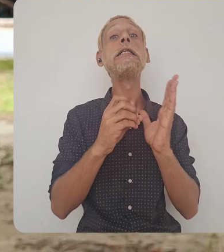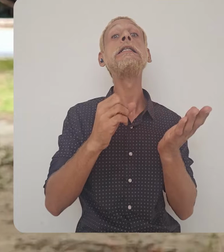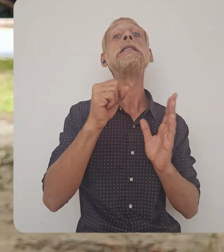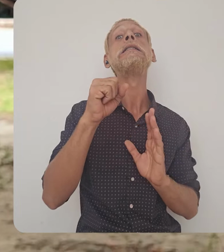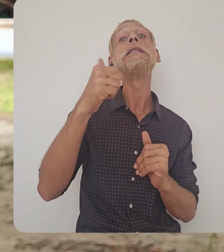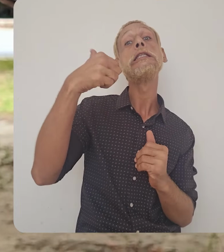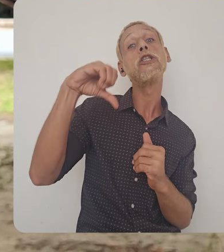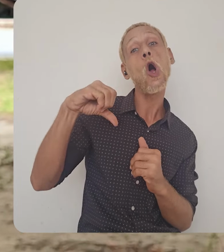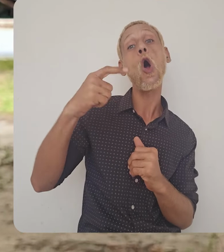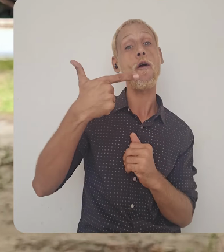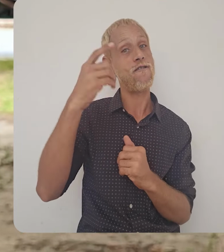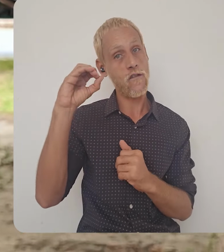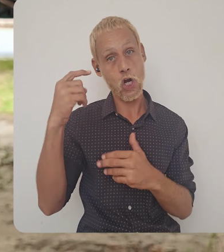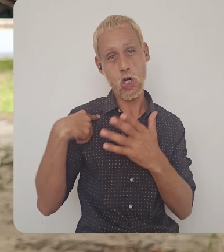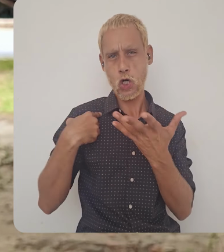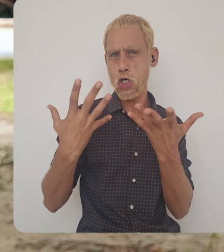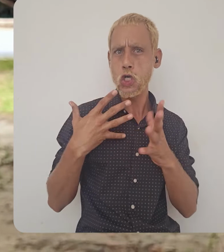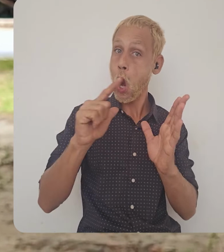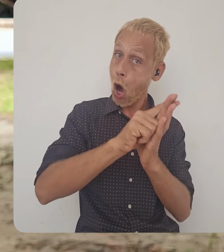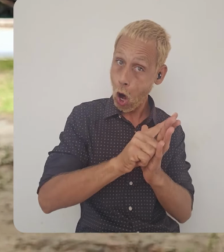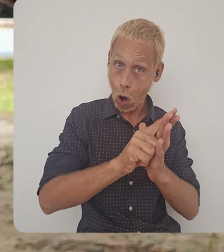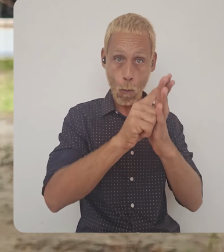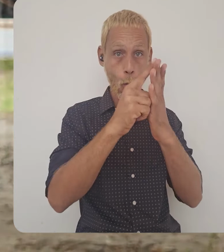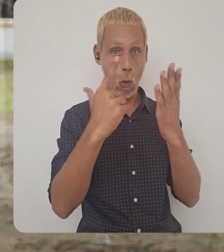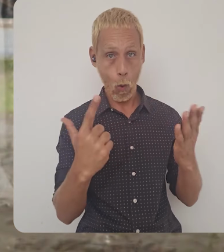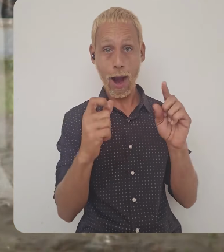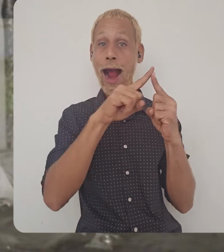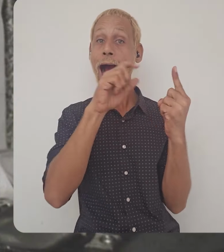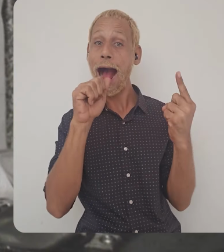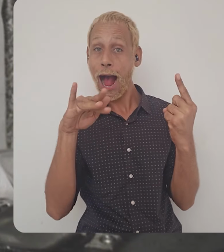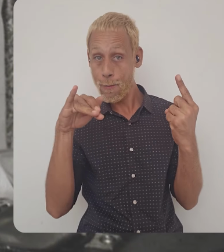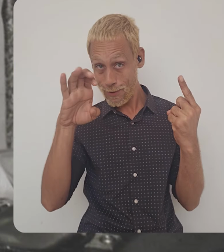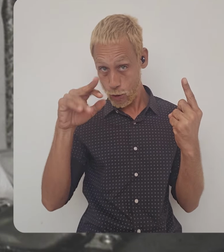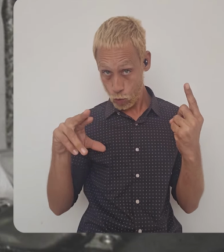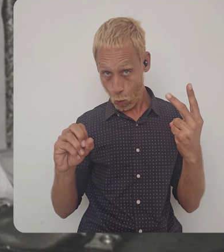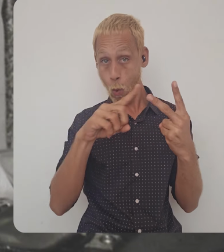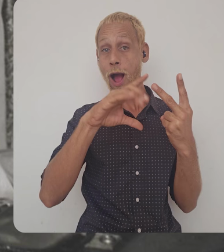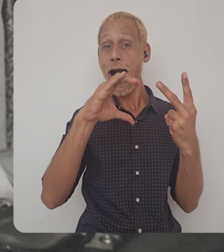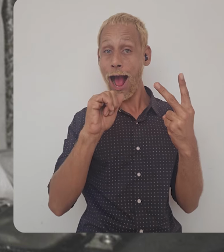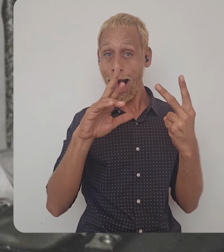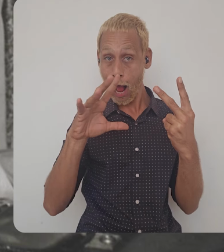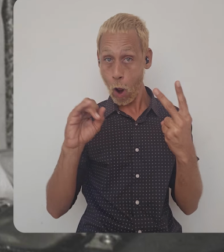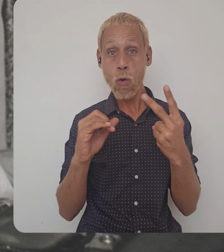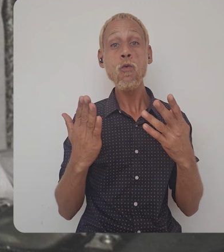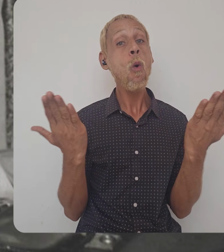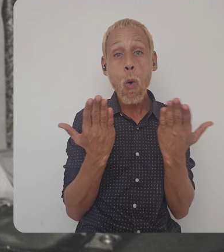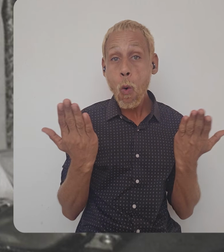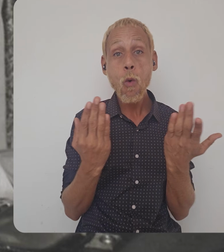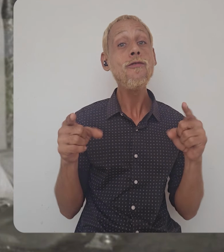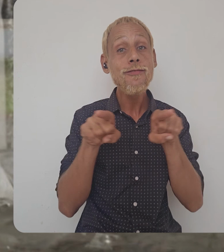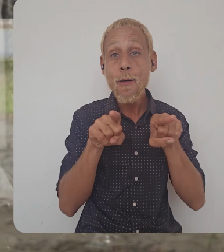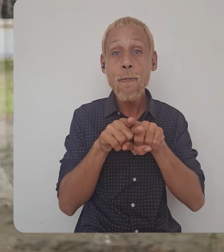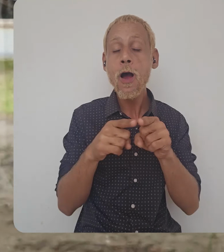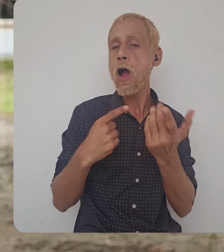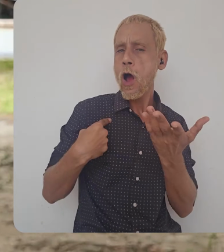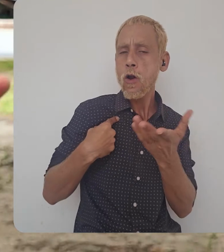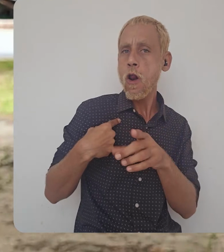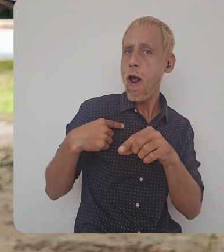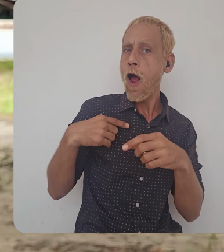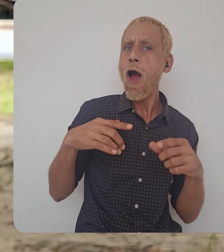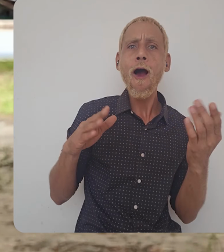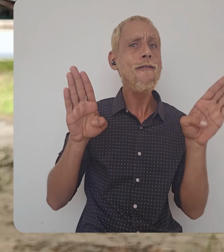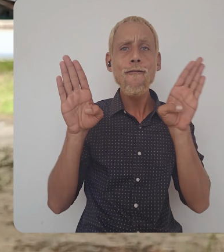XX, quando uma liderança queria ascender na política, ele abriu um jornal. Foi assim com Agamenon Magalhães, Carlos de Lima Cavalcante. E é a mesma coisa que hoje em dia, atualmente, abrir uma